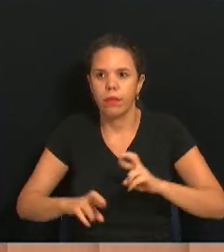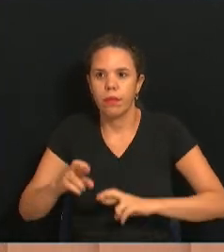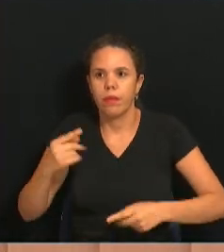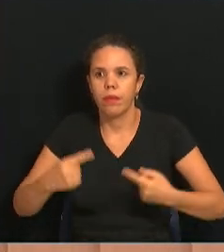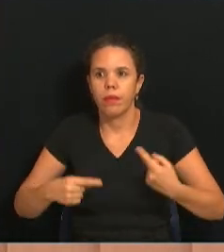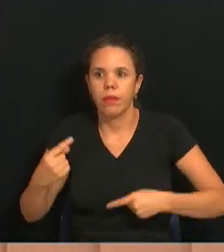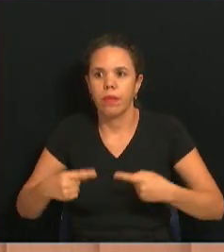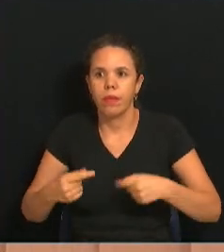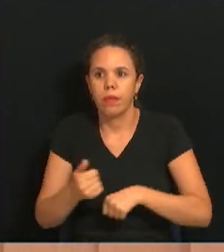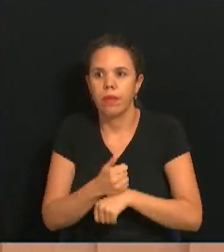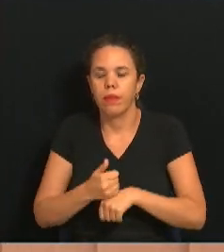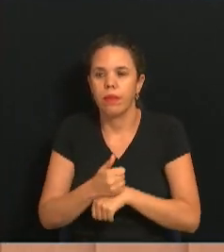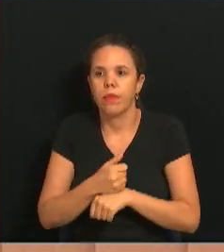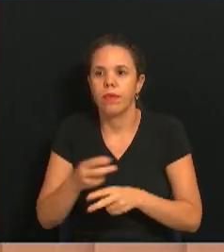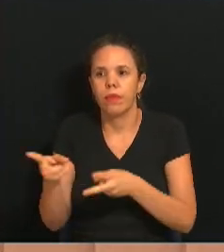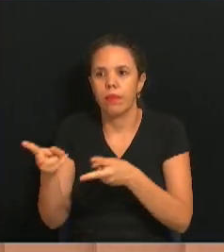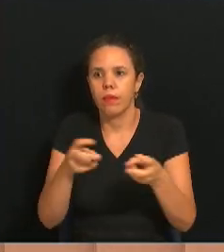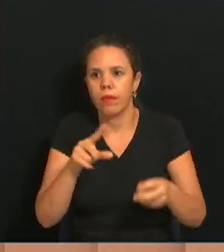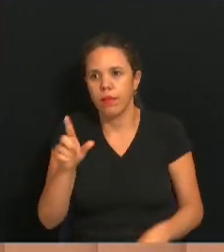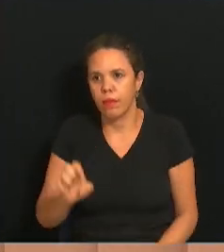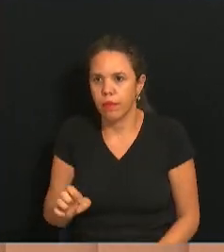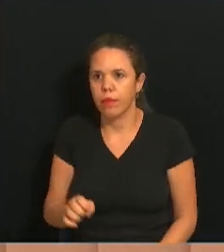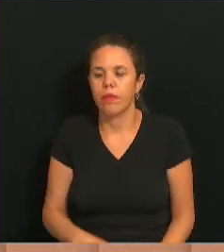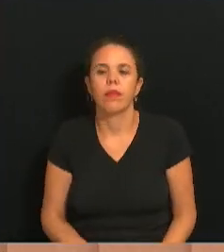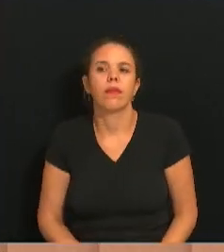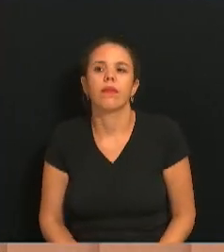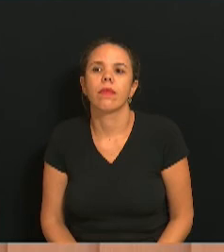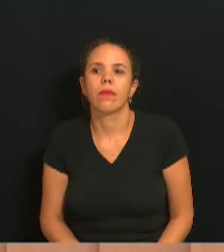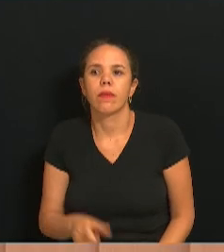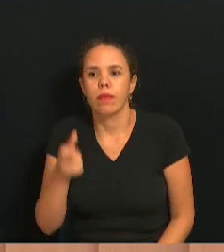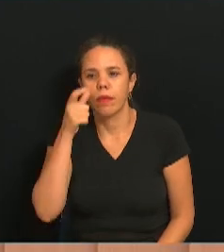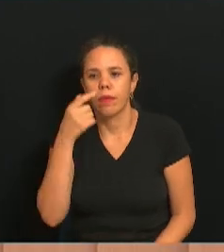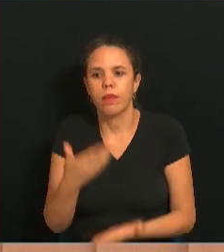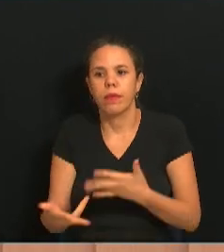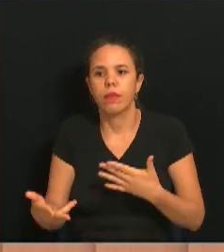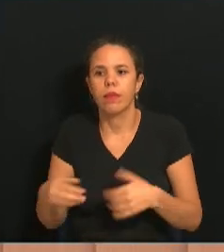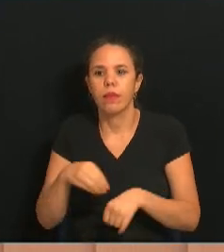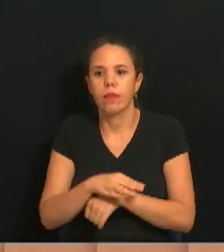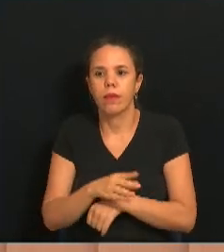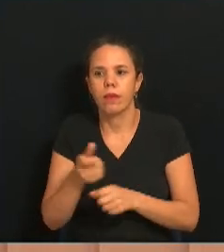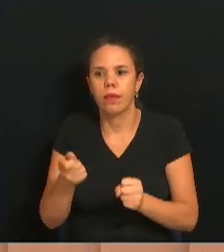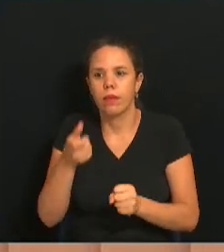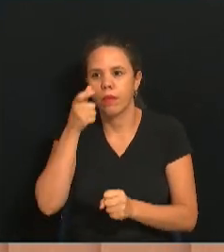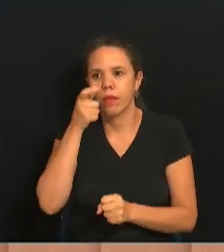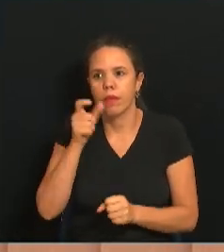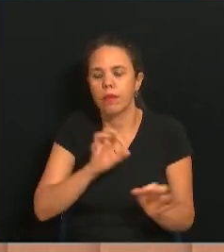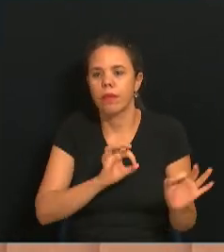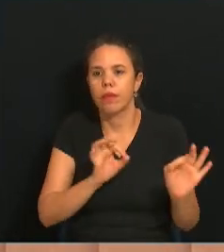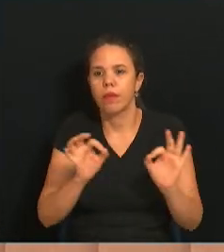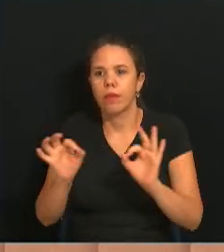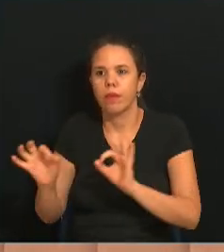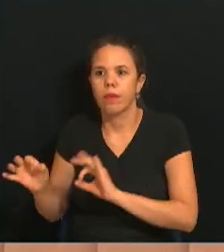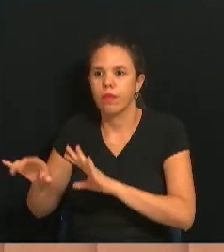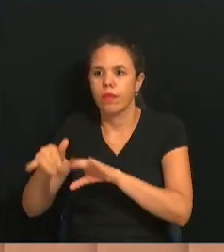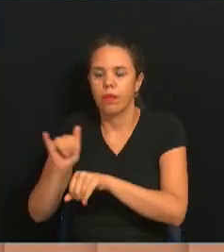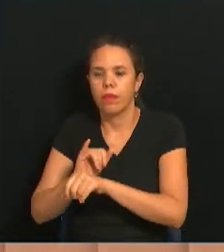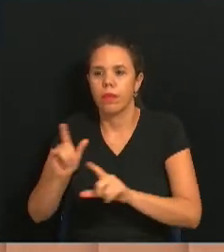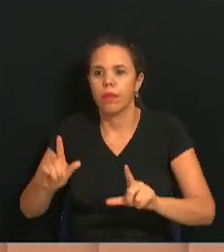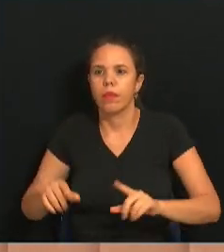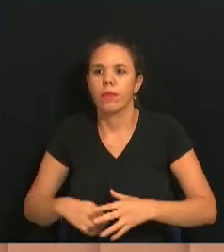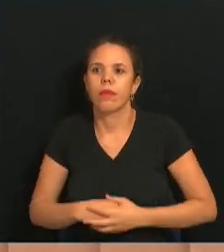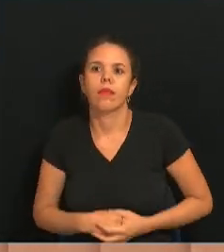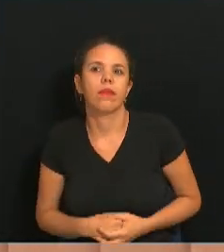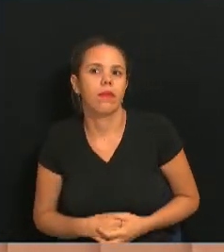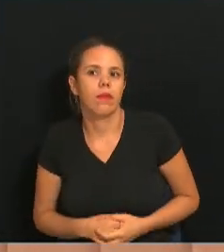as áreas identificadas como ZAIs. Se você perdeu essa transmissão, você pode acompanhar no YouTube da TV Câmara